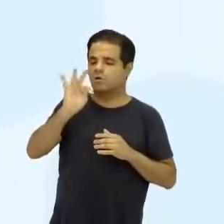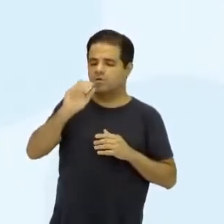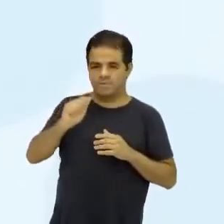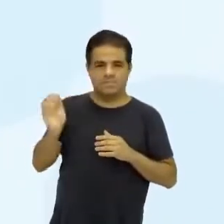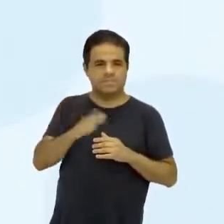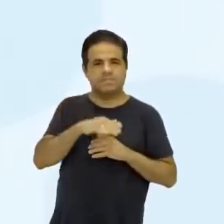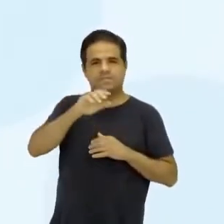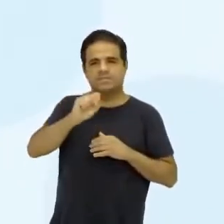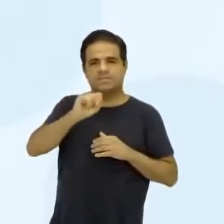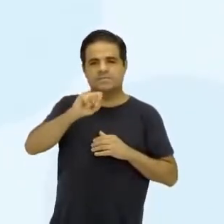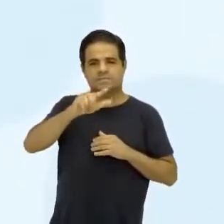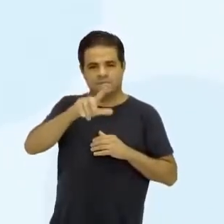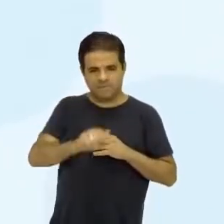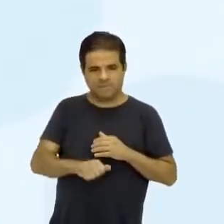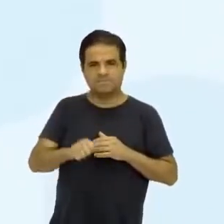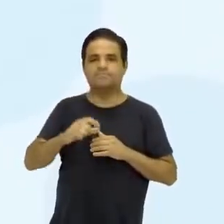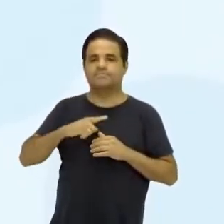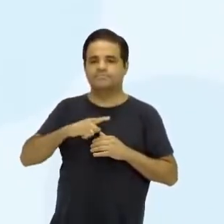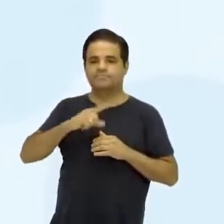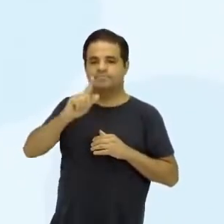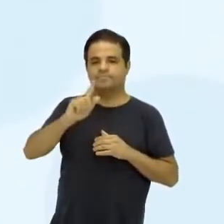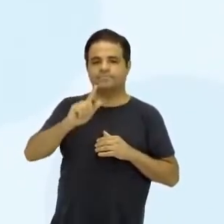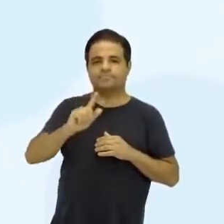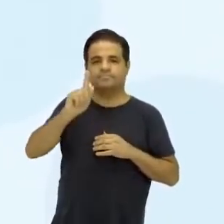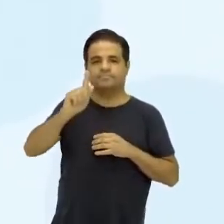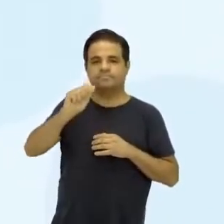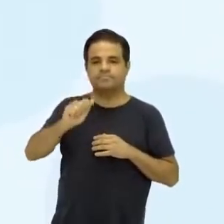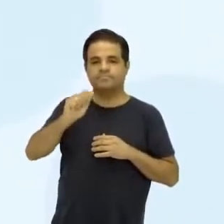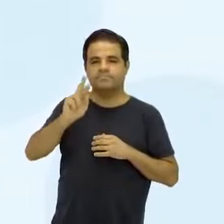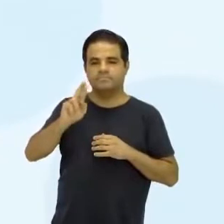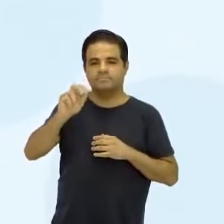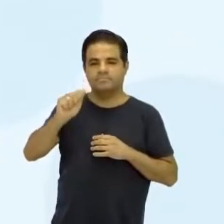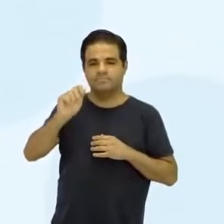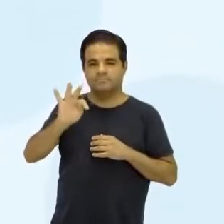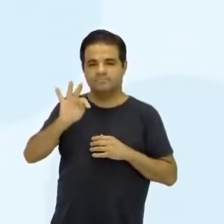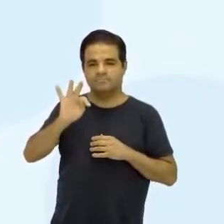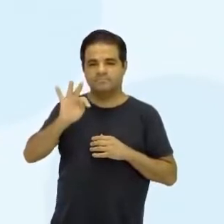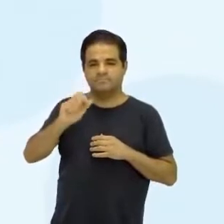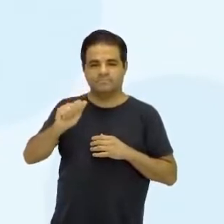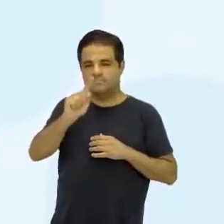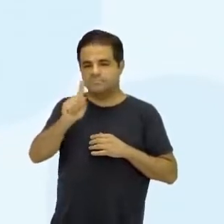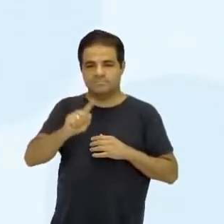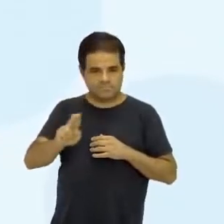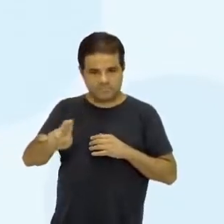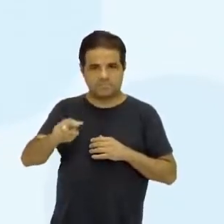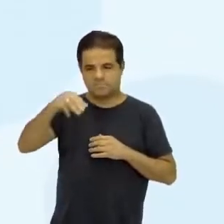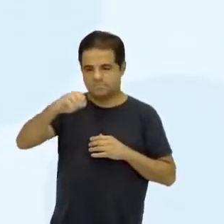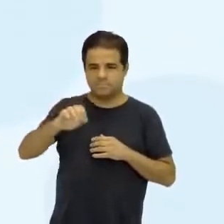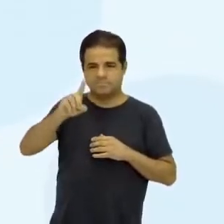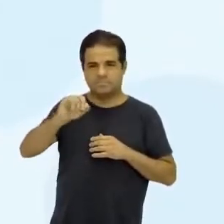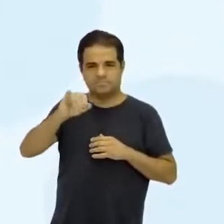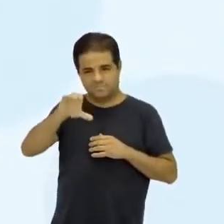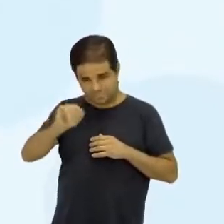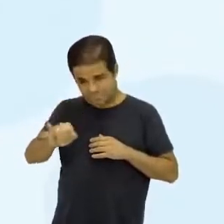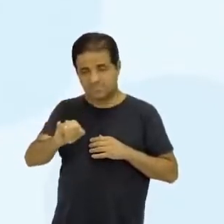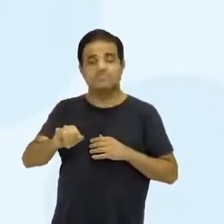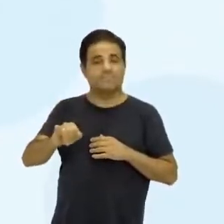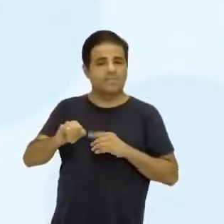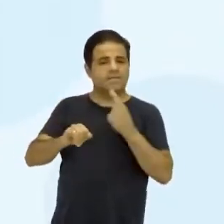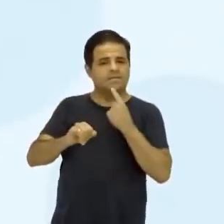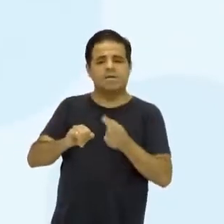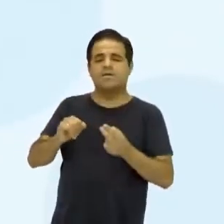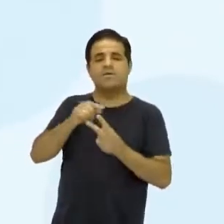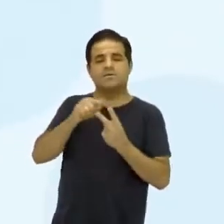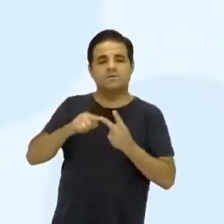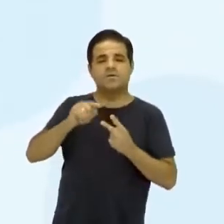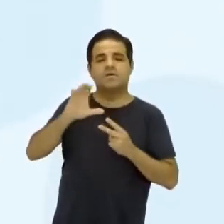em 67, e Garrastazu Médici. E eles são considerados linha dura, né? Então, assim, falando um